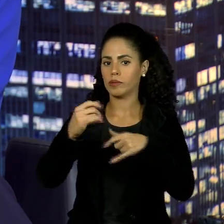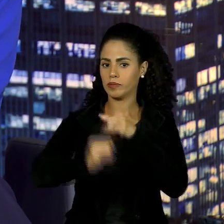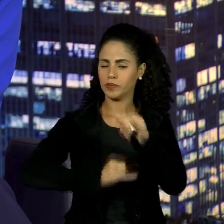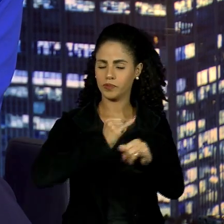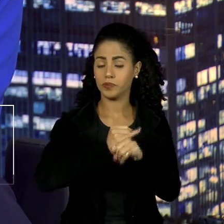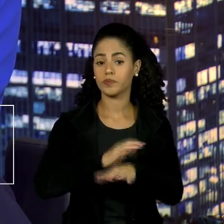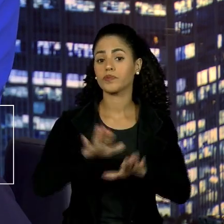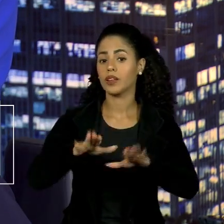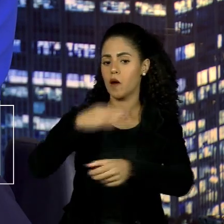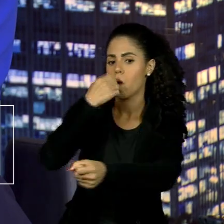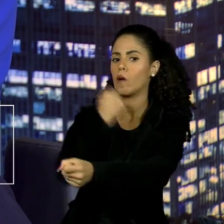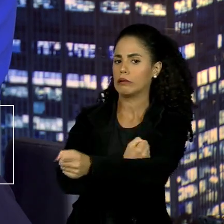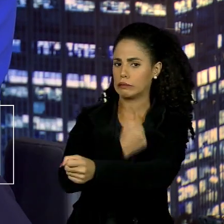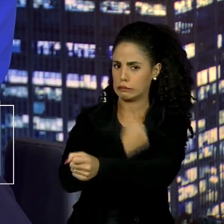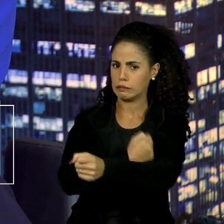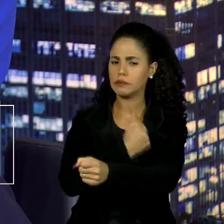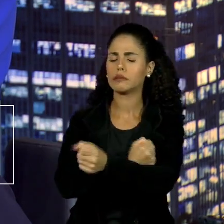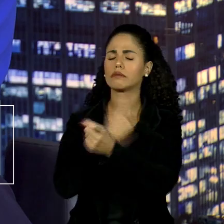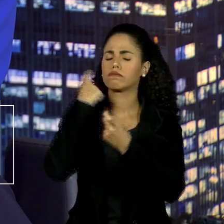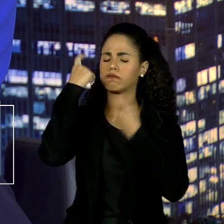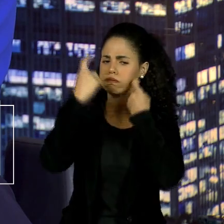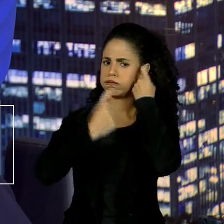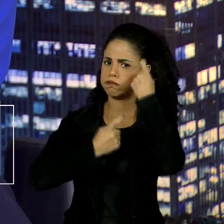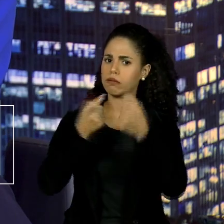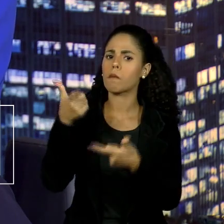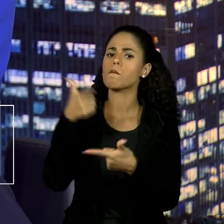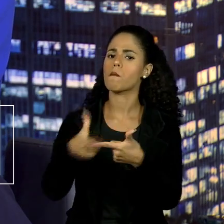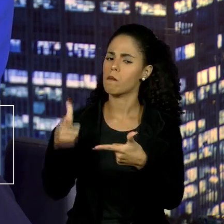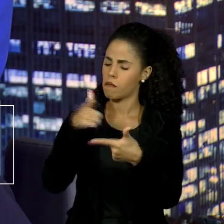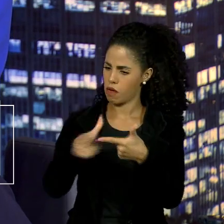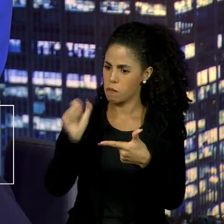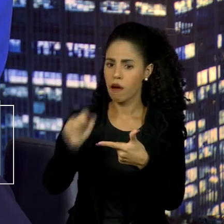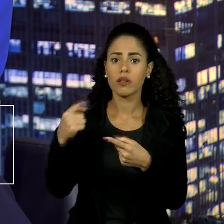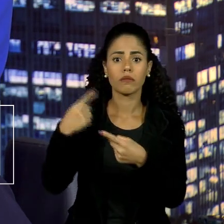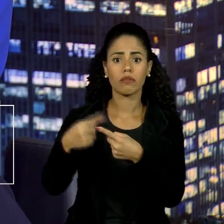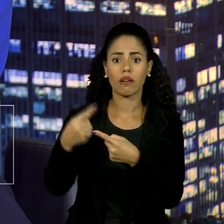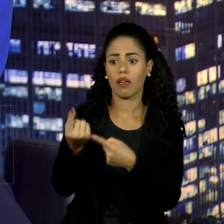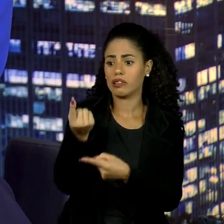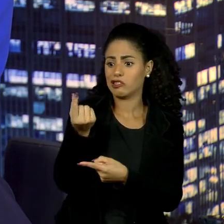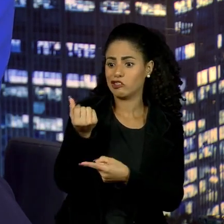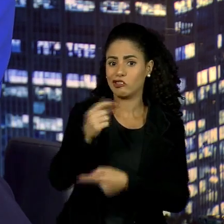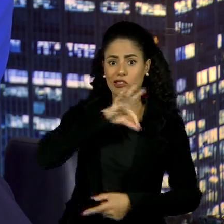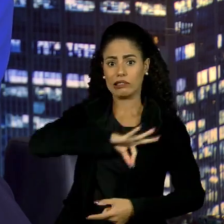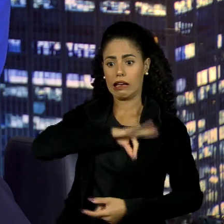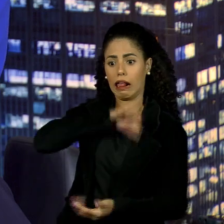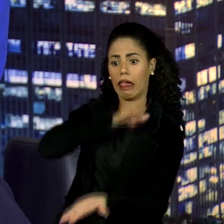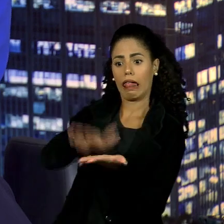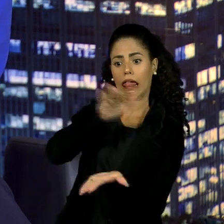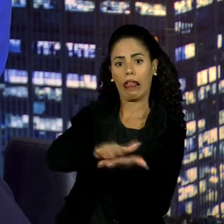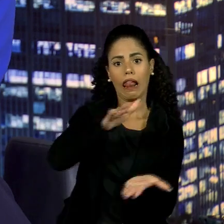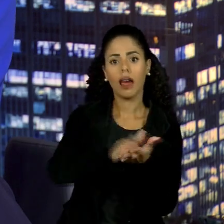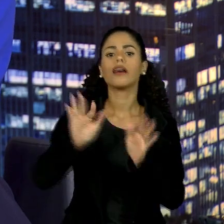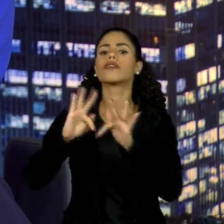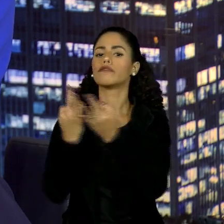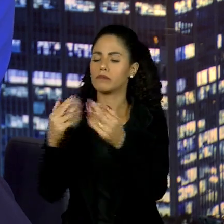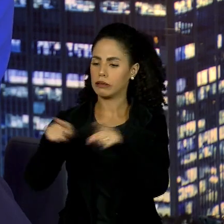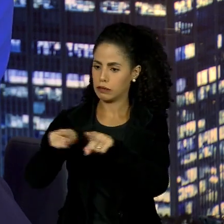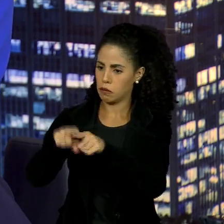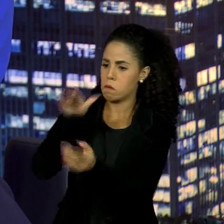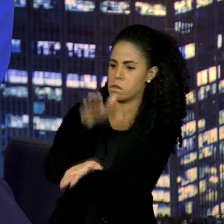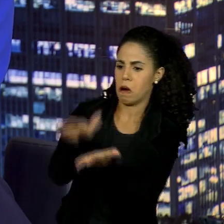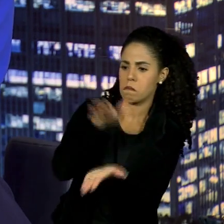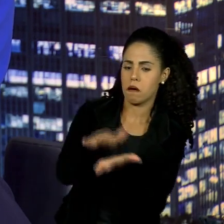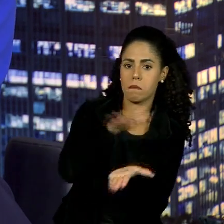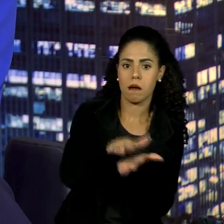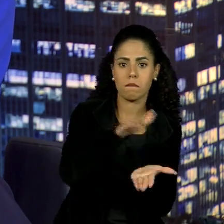custa caro e pode levar a uma crise financeira porque o apostador tende a esgotar suas fontes de renda e até as da família. Foi o que aconteceu com o